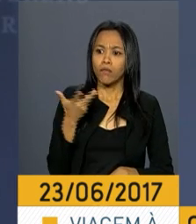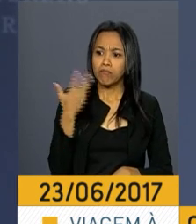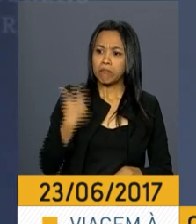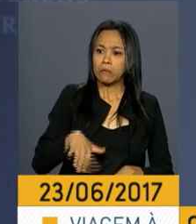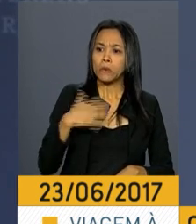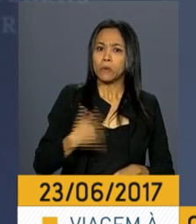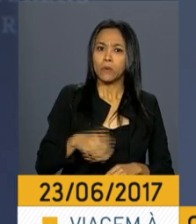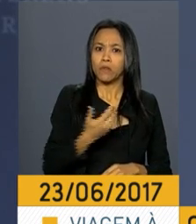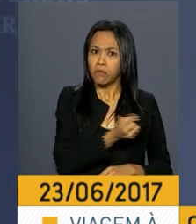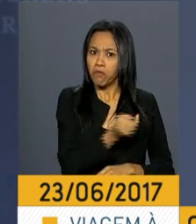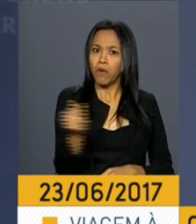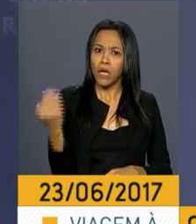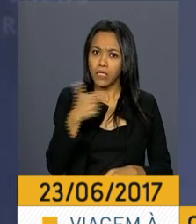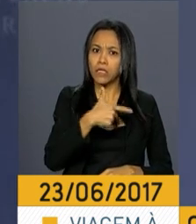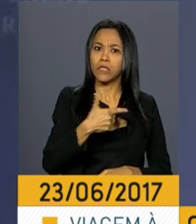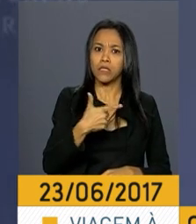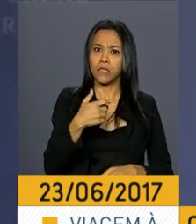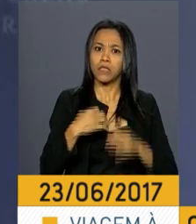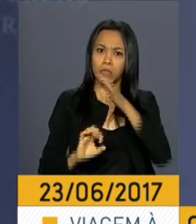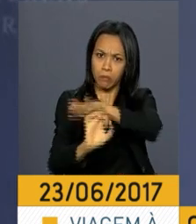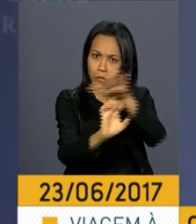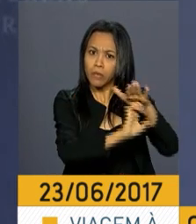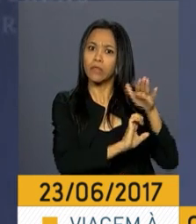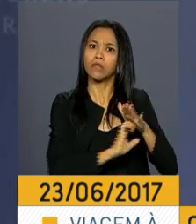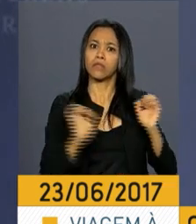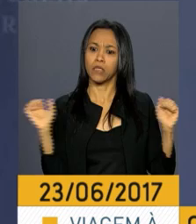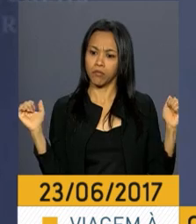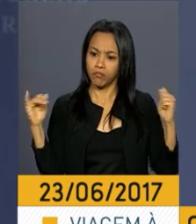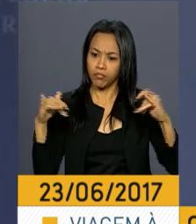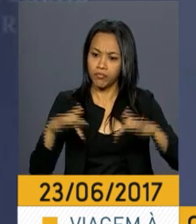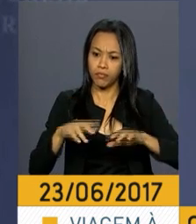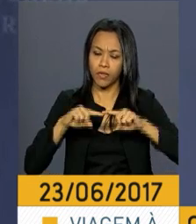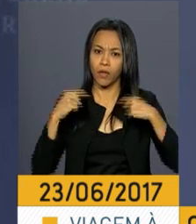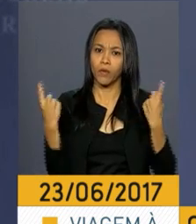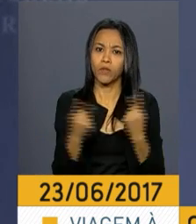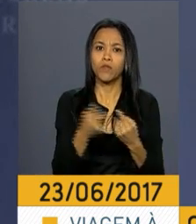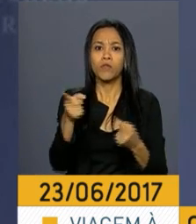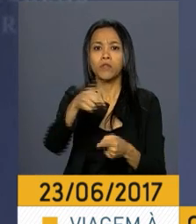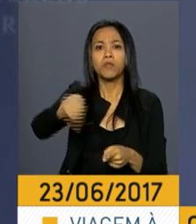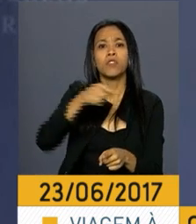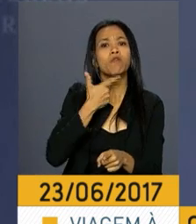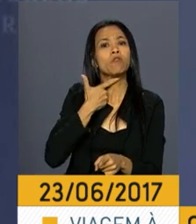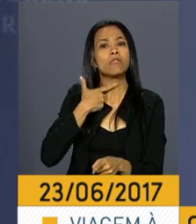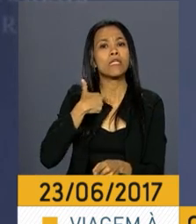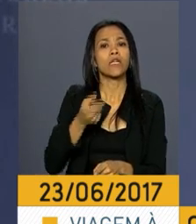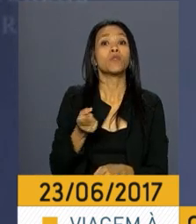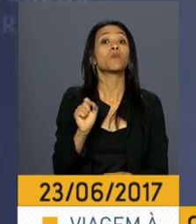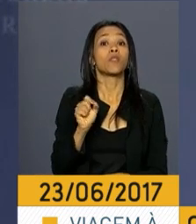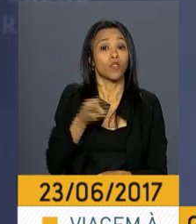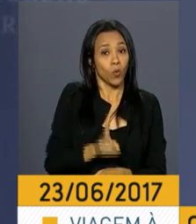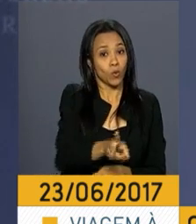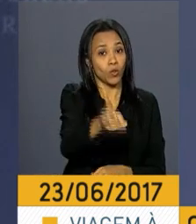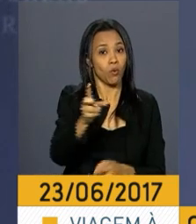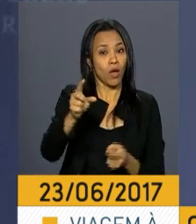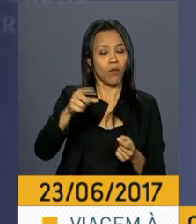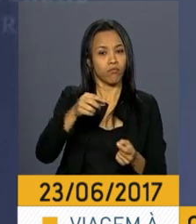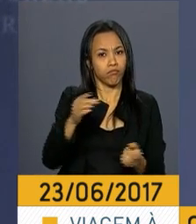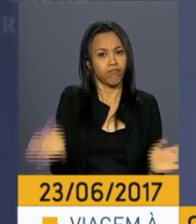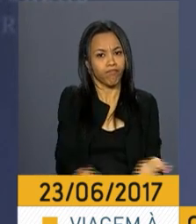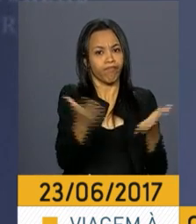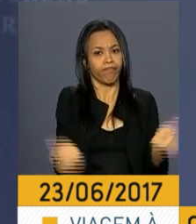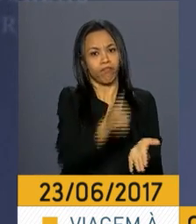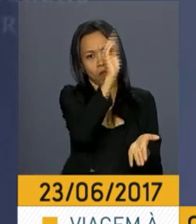de investidores que lá esteve e que revelou o desejo não só de continuar investindo, mas